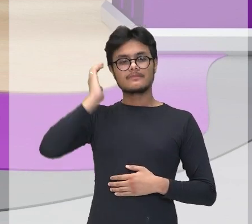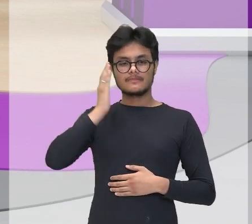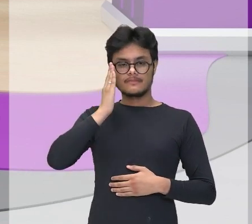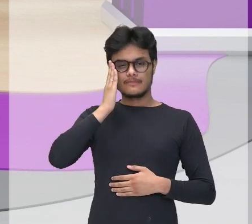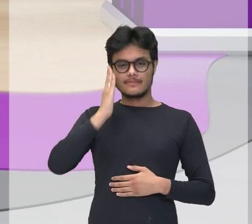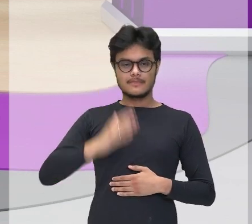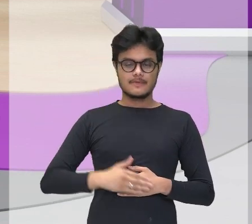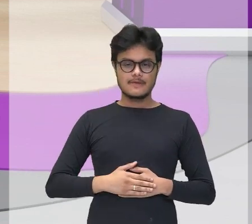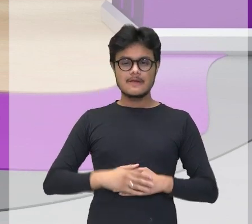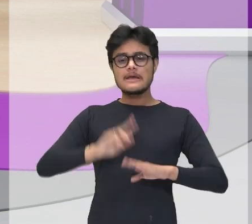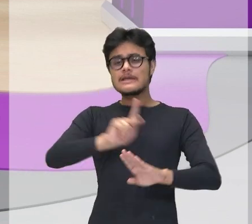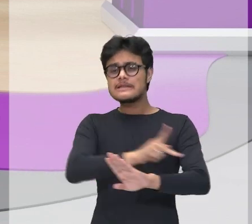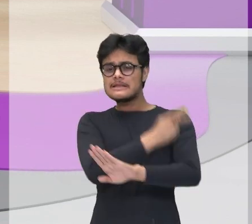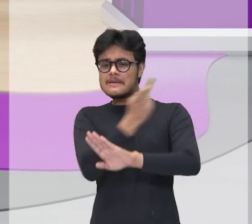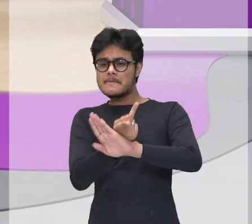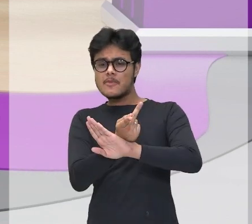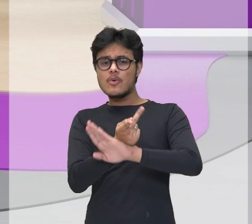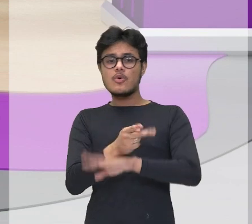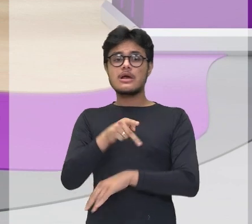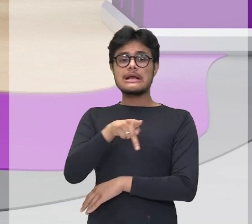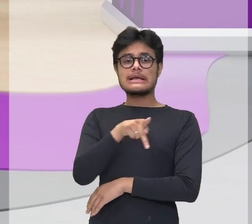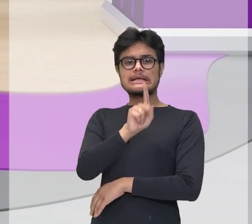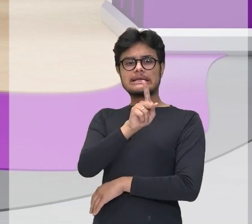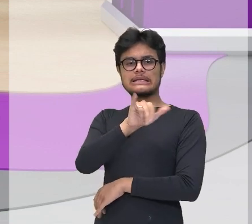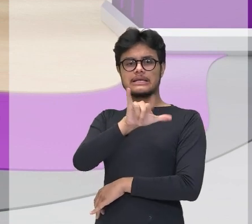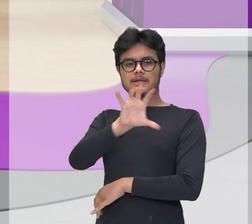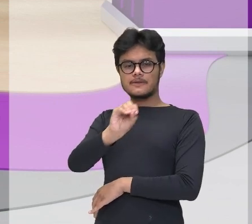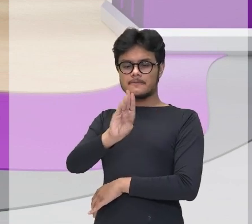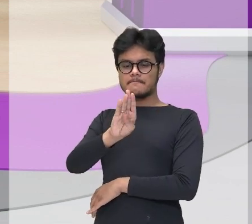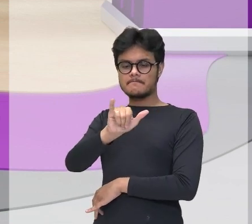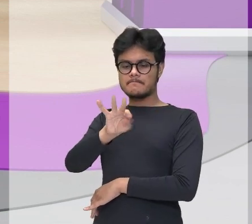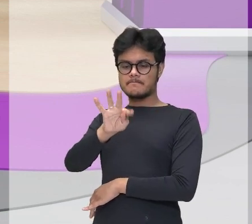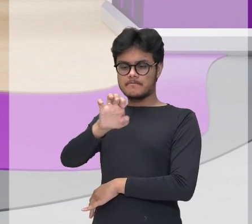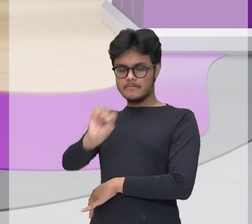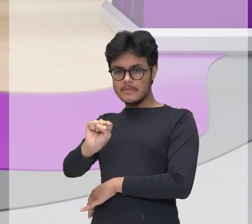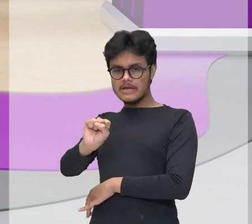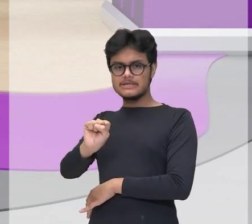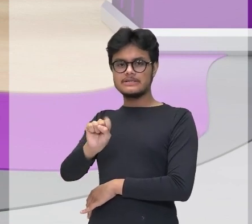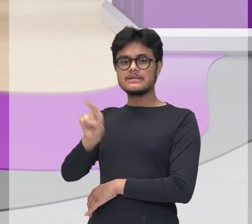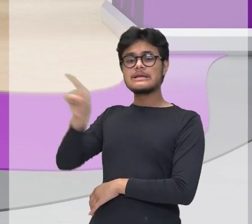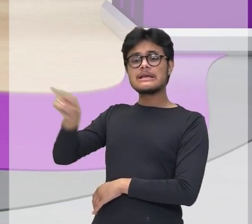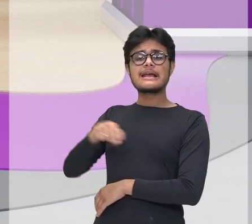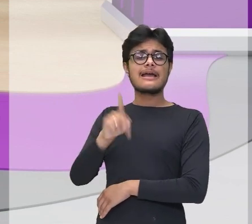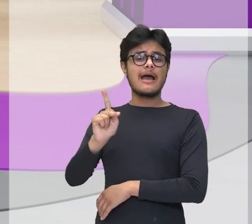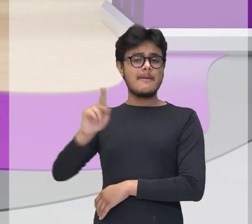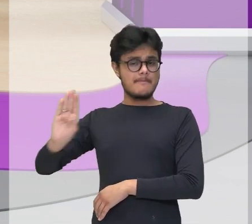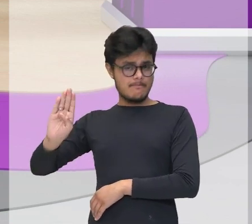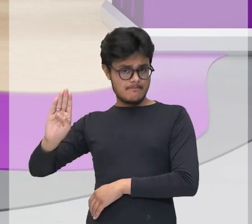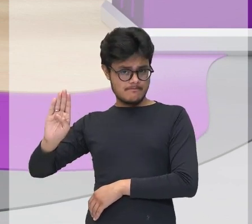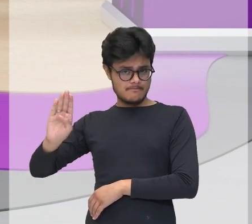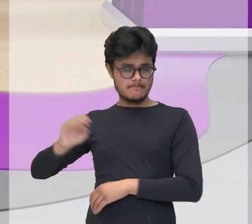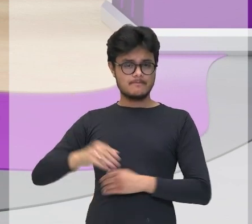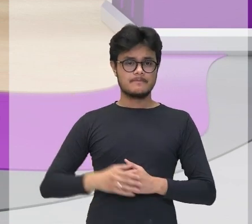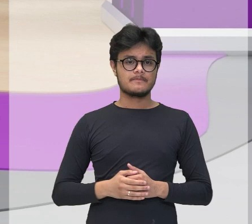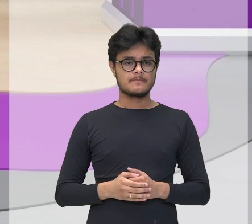8 bits. Depois nós vamos para o kilobyte, né? Que vai ser